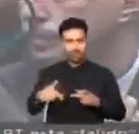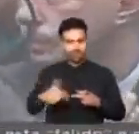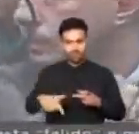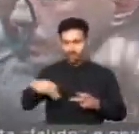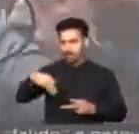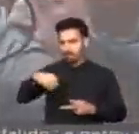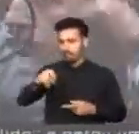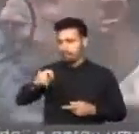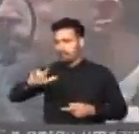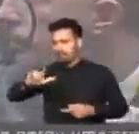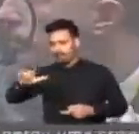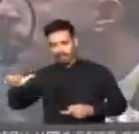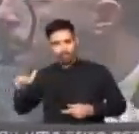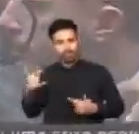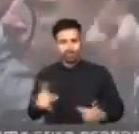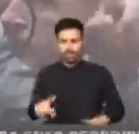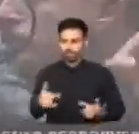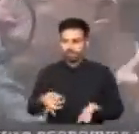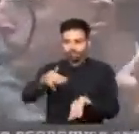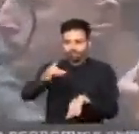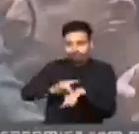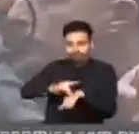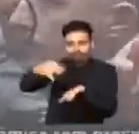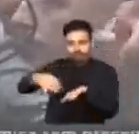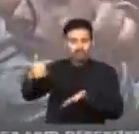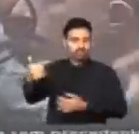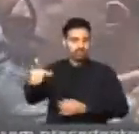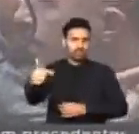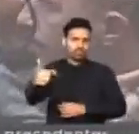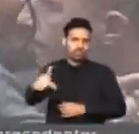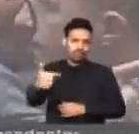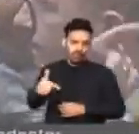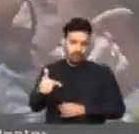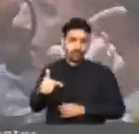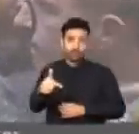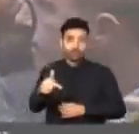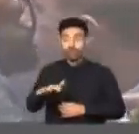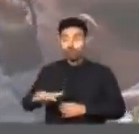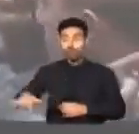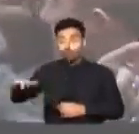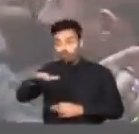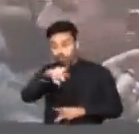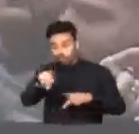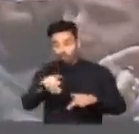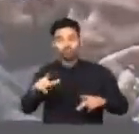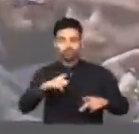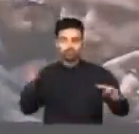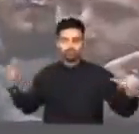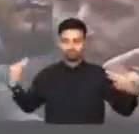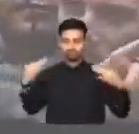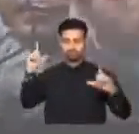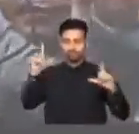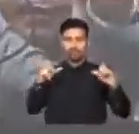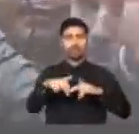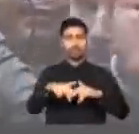é ilegítimo. O povo brasileiro está acompanhando esta farsa e por isso está na